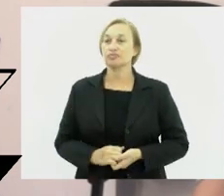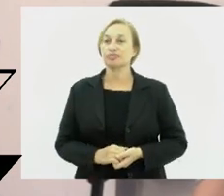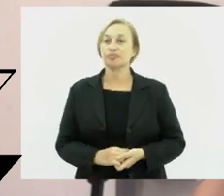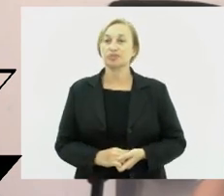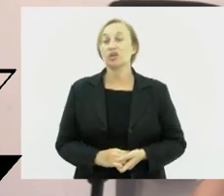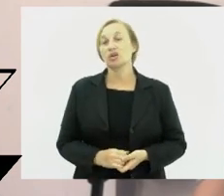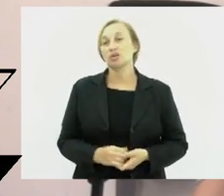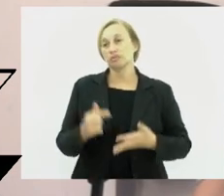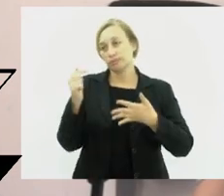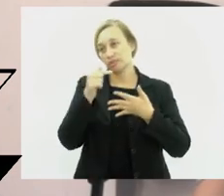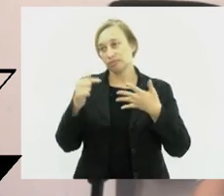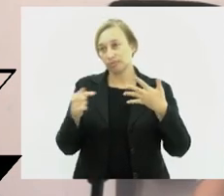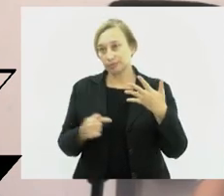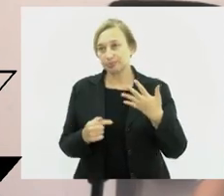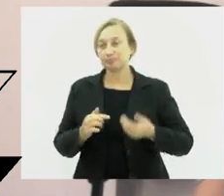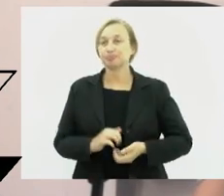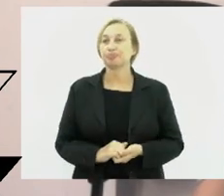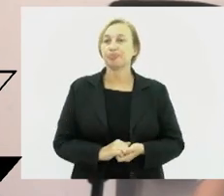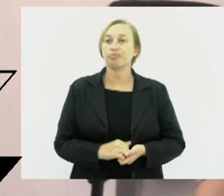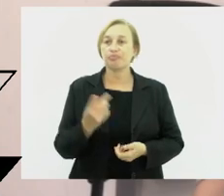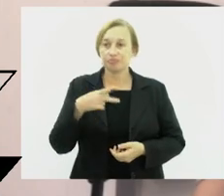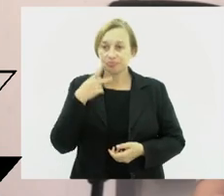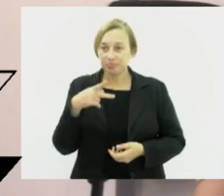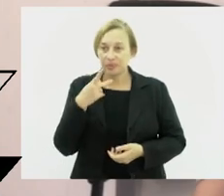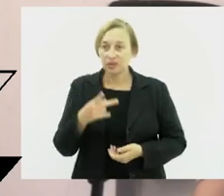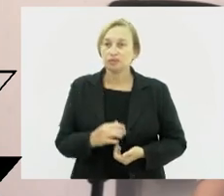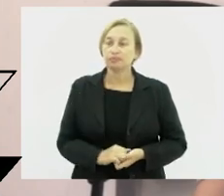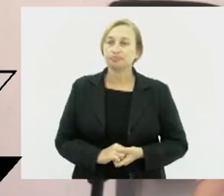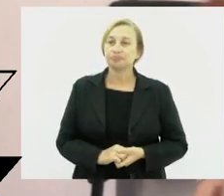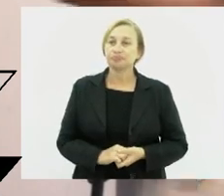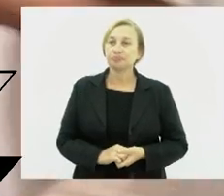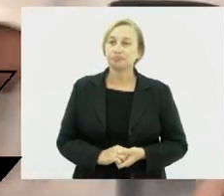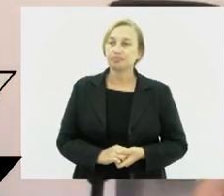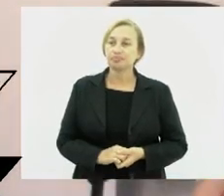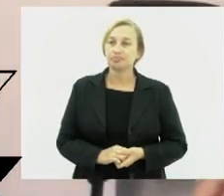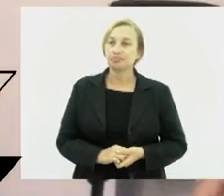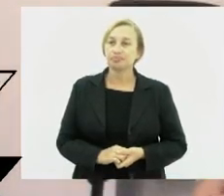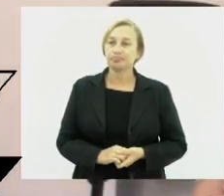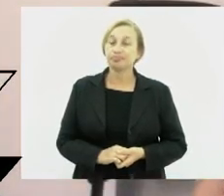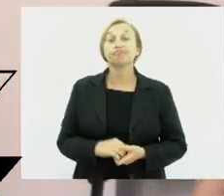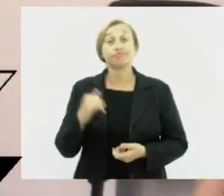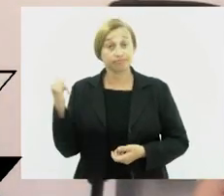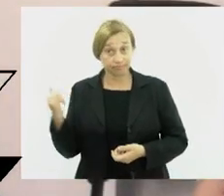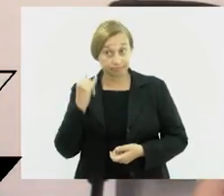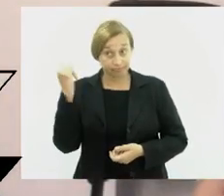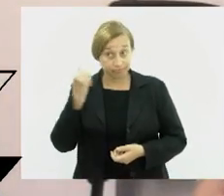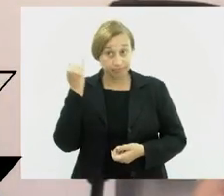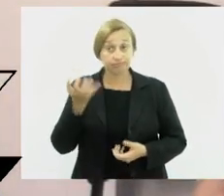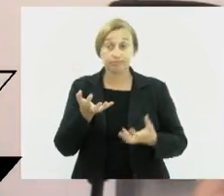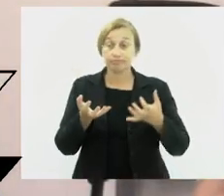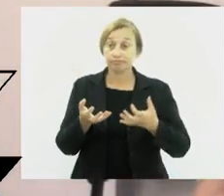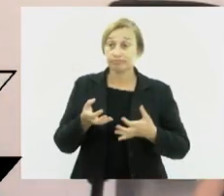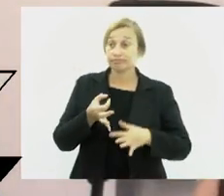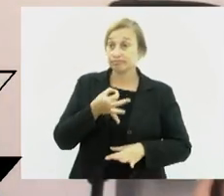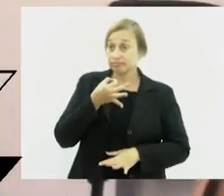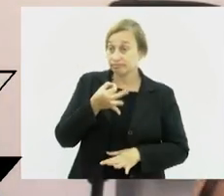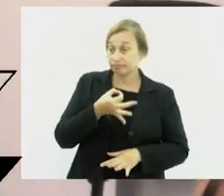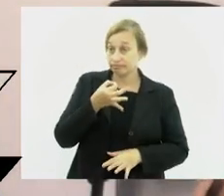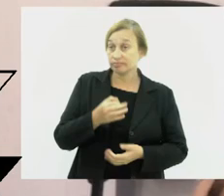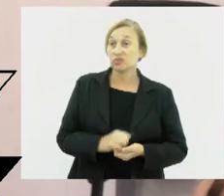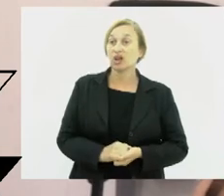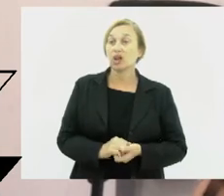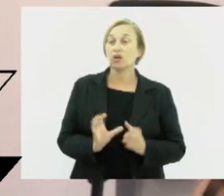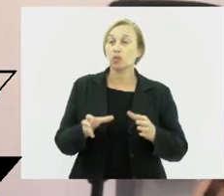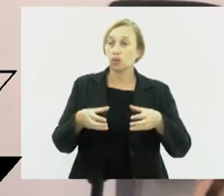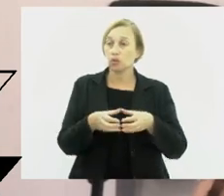sobre esses aspectos e dizer que é importante, eu quero até sugerir à comissão, quer